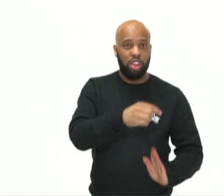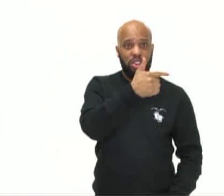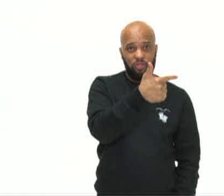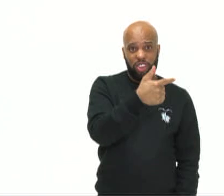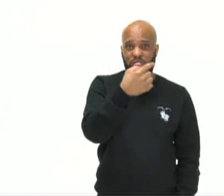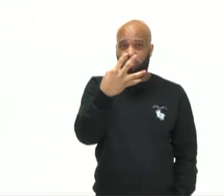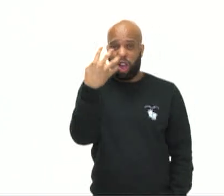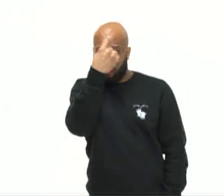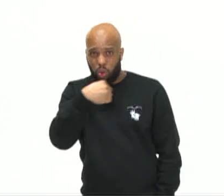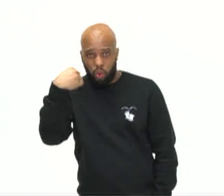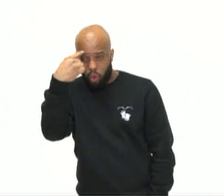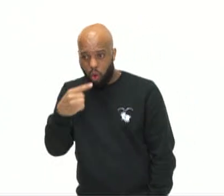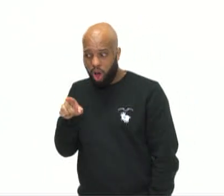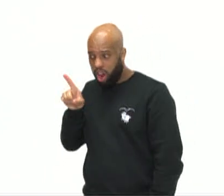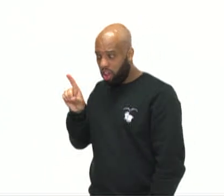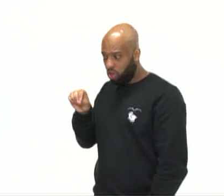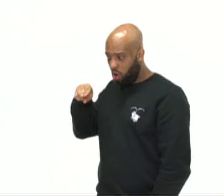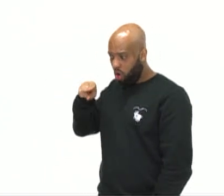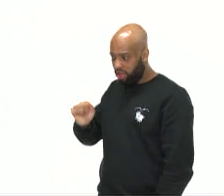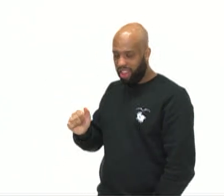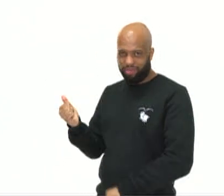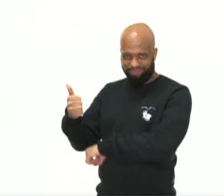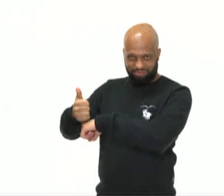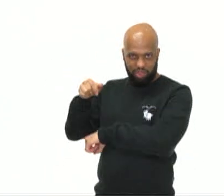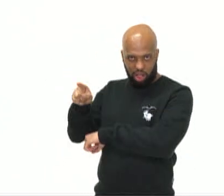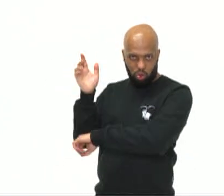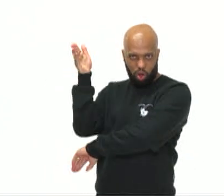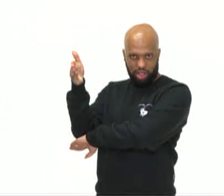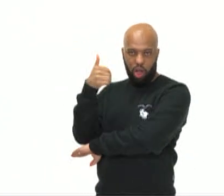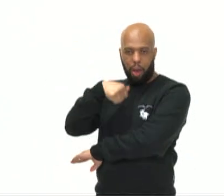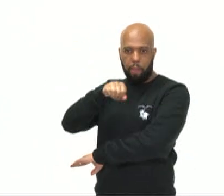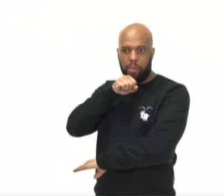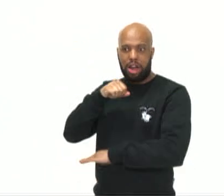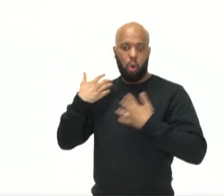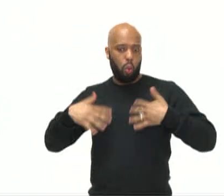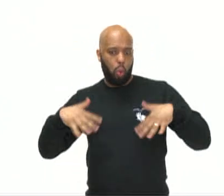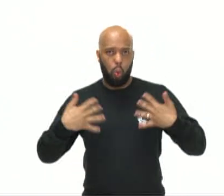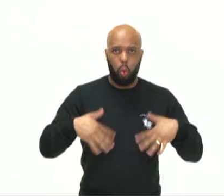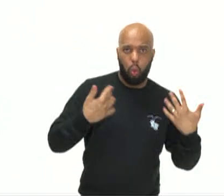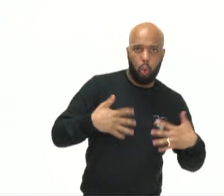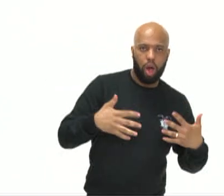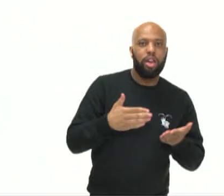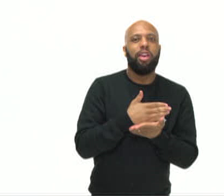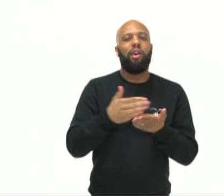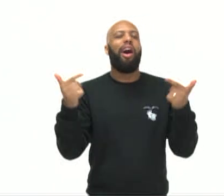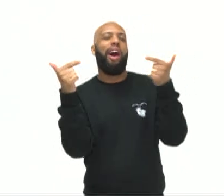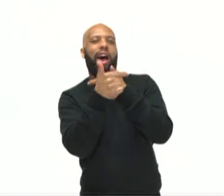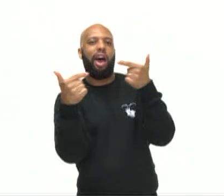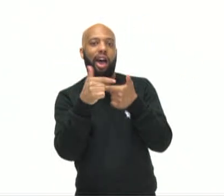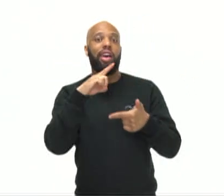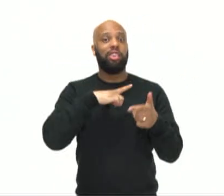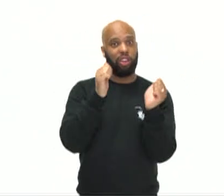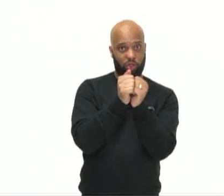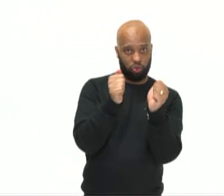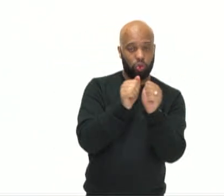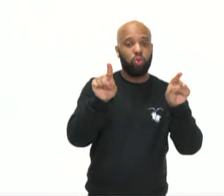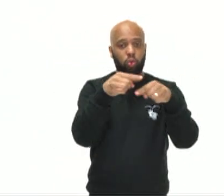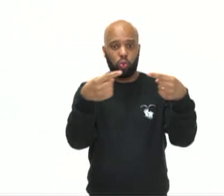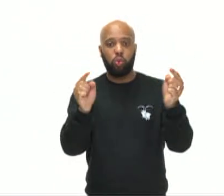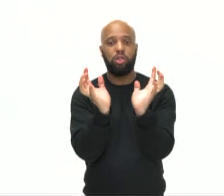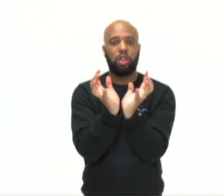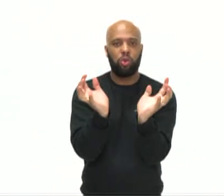se desespera e a confusão se instala nessa deliciosa comédia, iluminada pelas canções do ABBA,